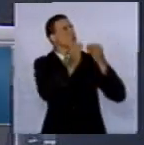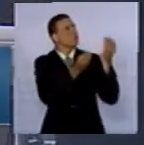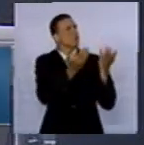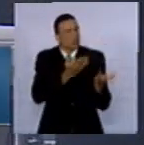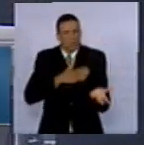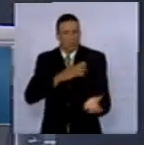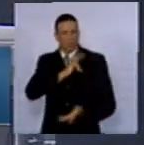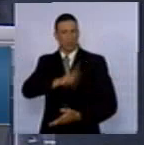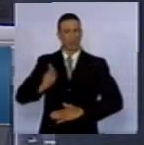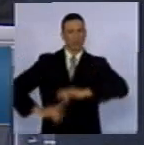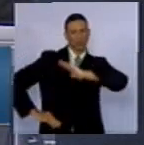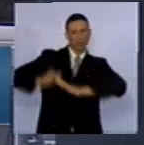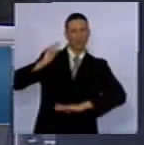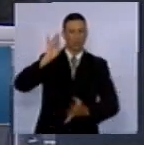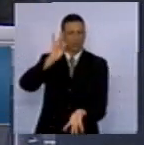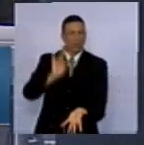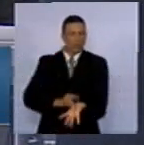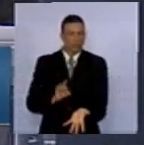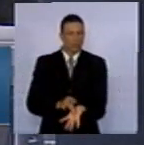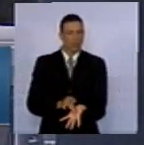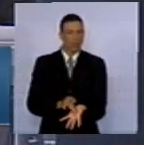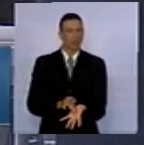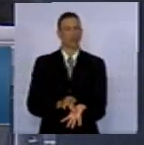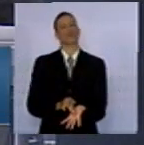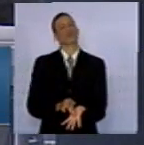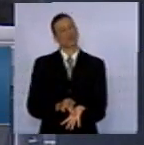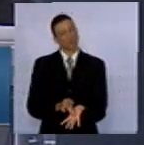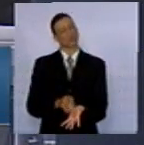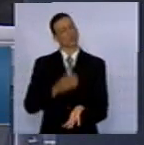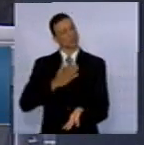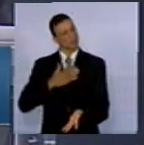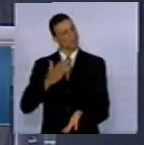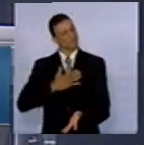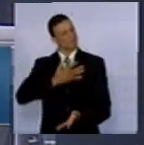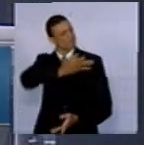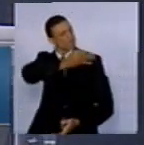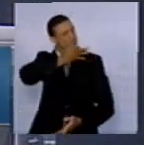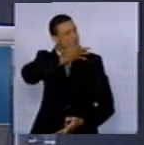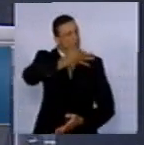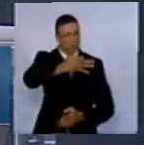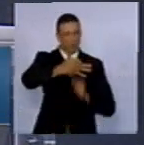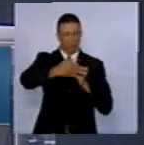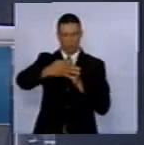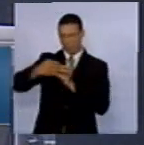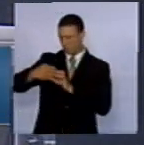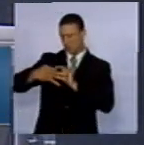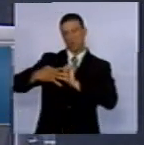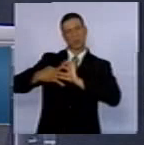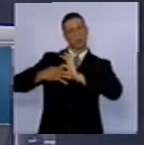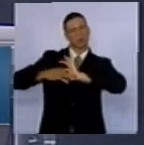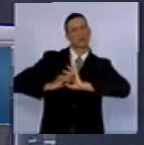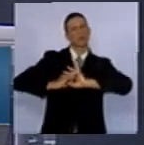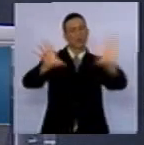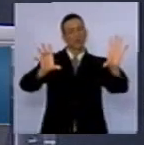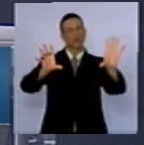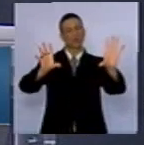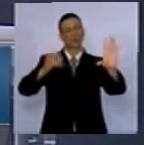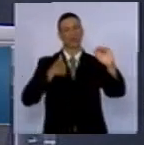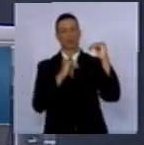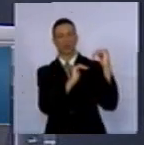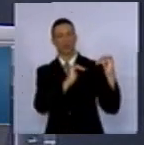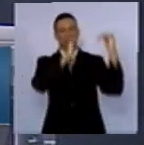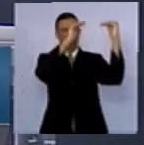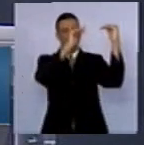Acadêmico eu tenho uma certa liberdade para me colocar acima